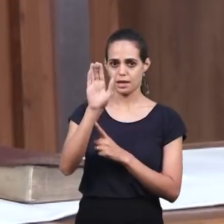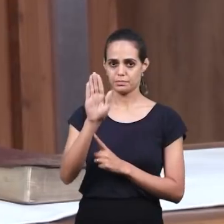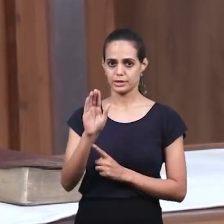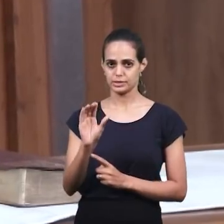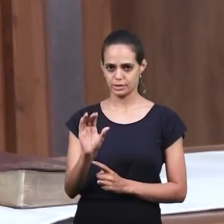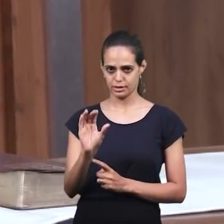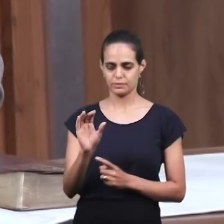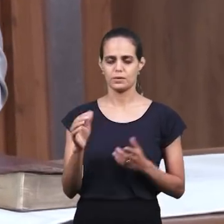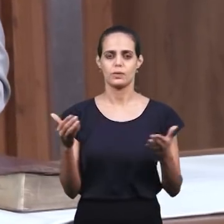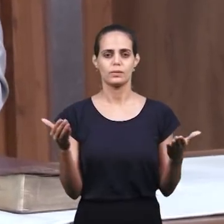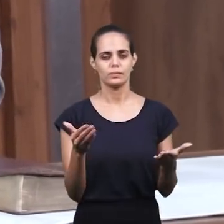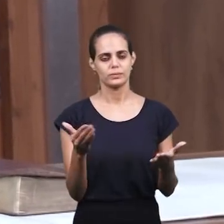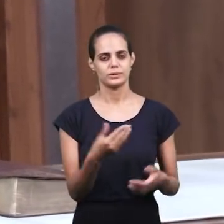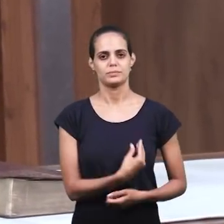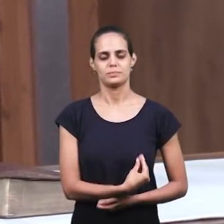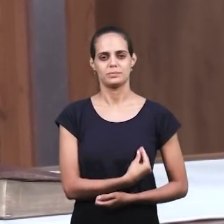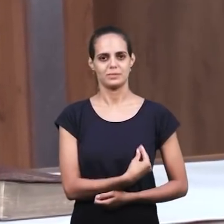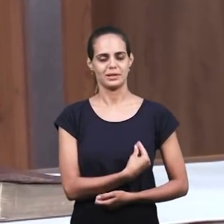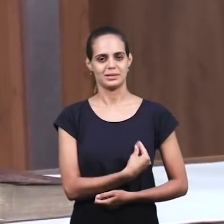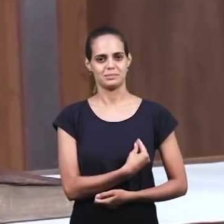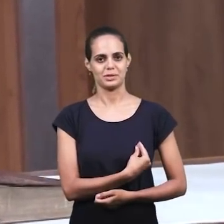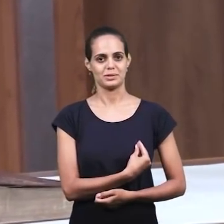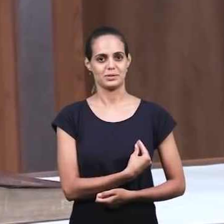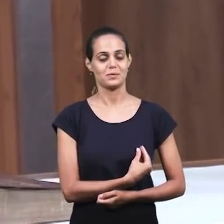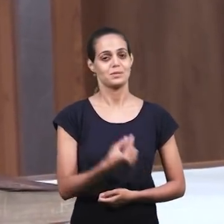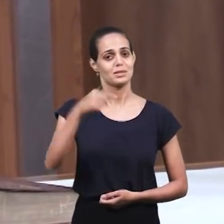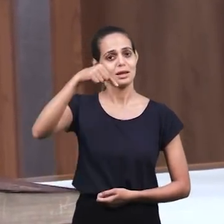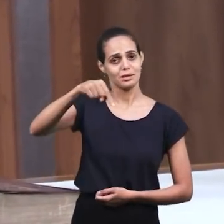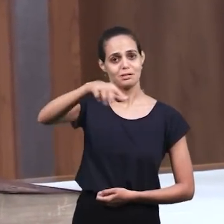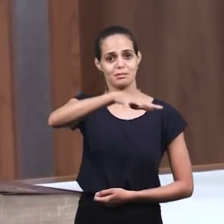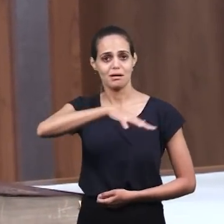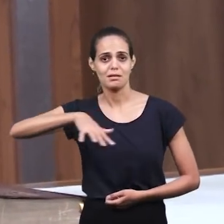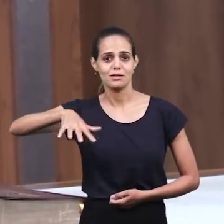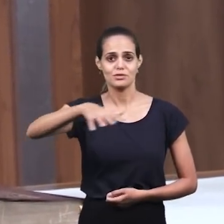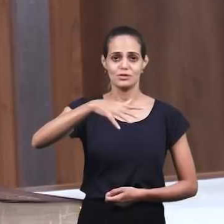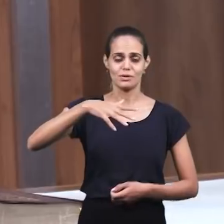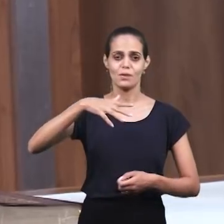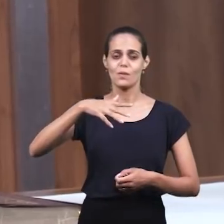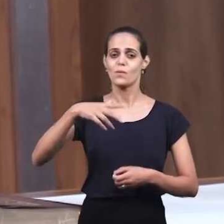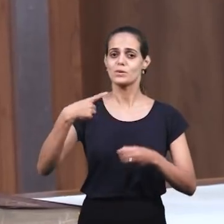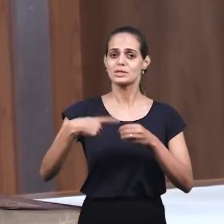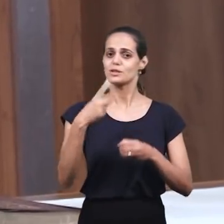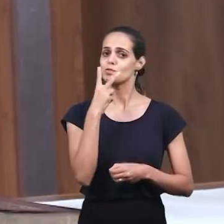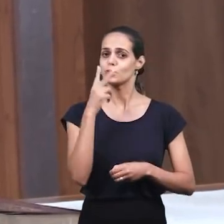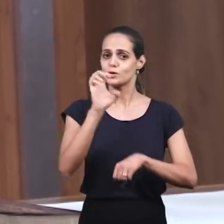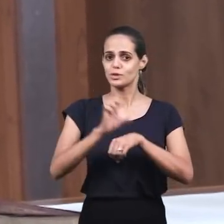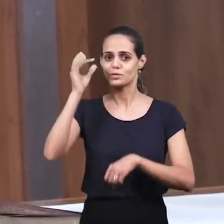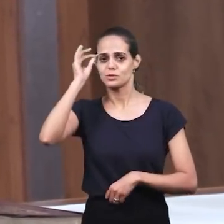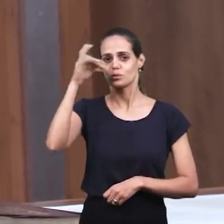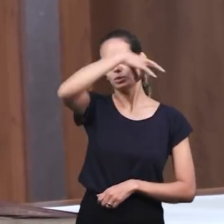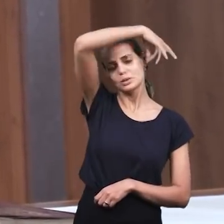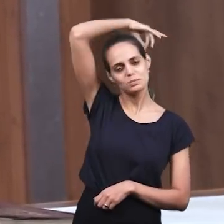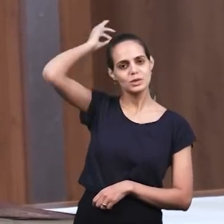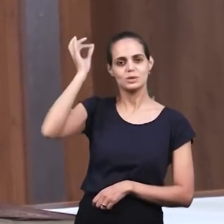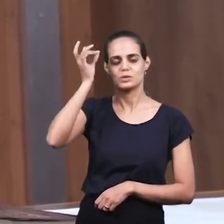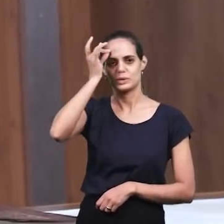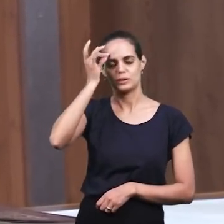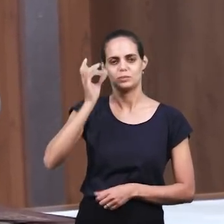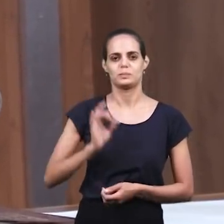apresentados, nós vamos ter hoje uma participação daqui, da Grande Vitória, da cidade de Vitória, da Igreja da Enseada do